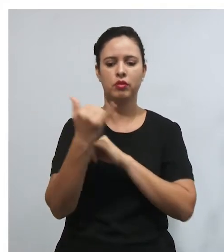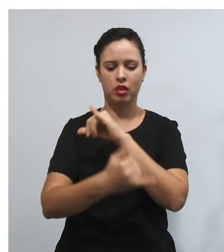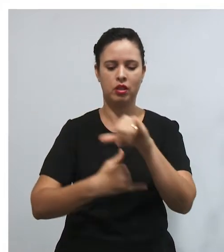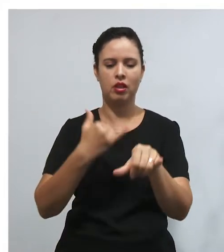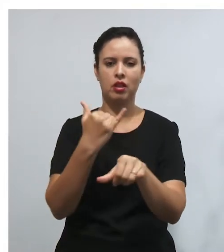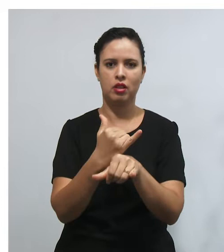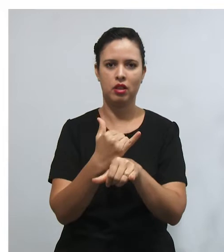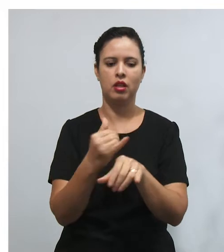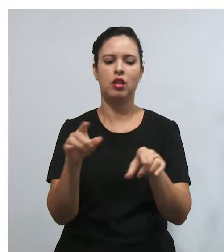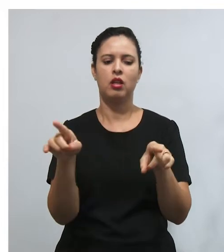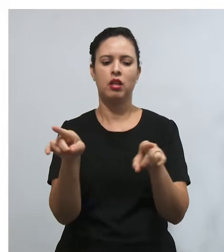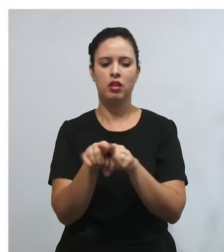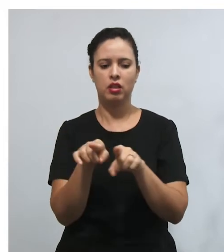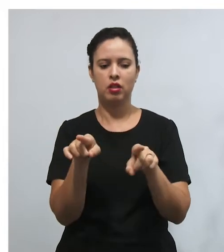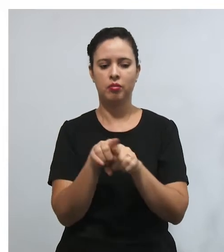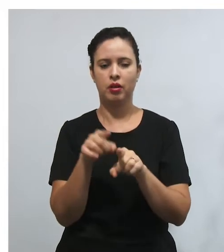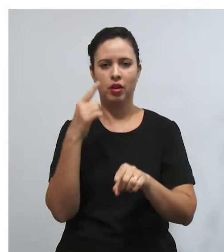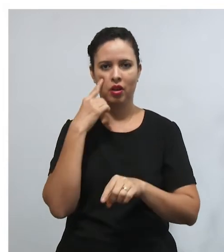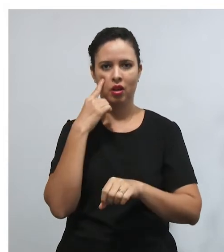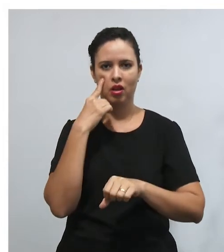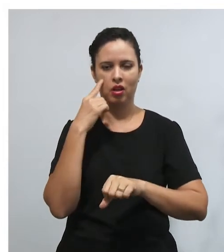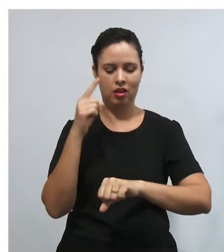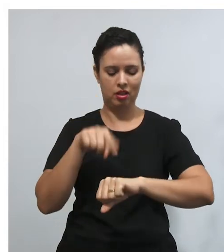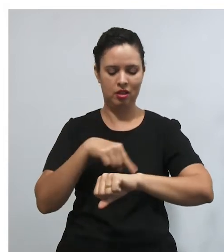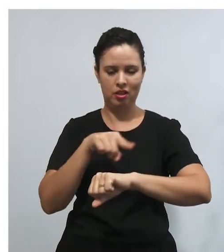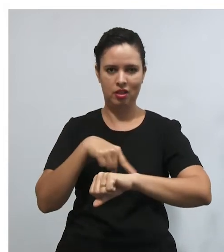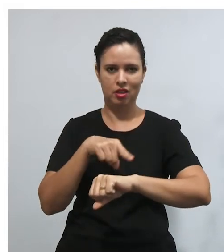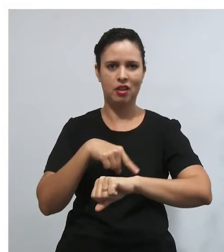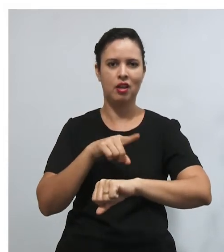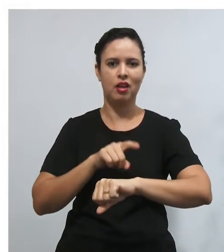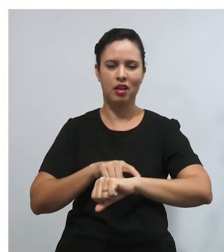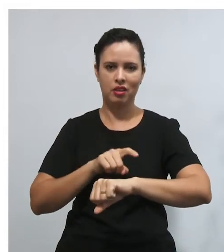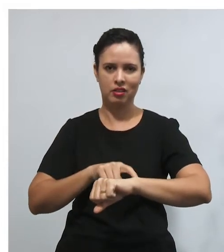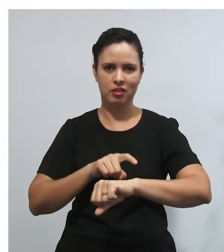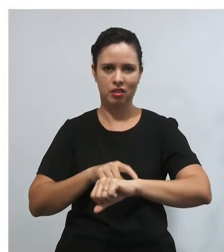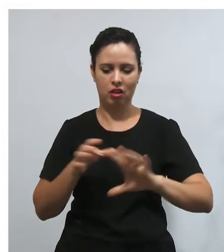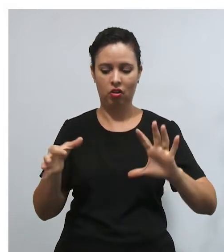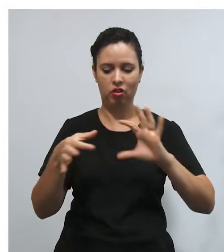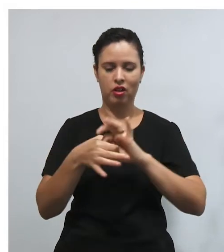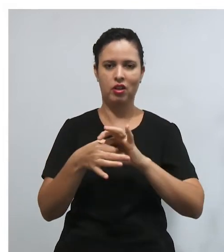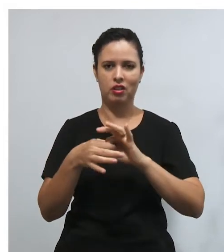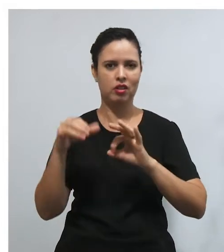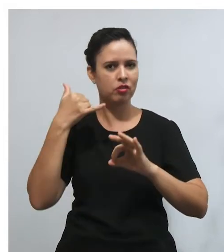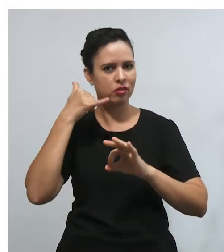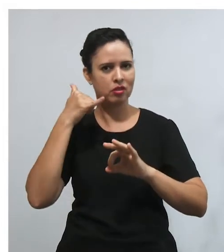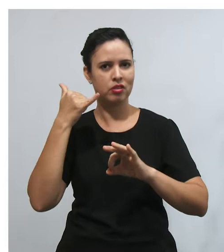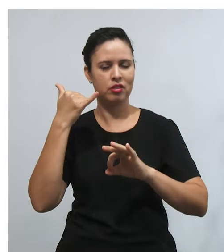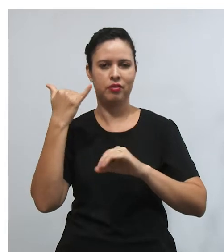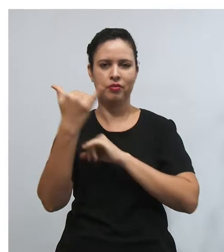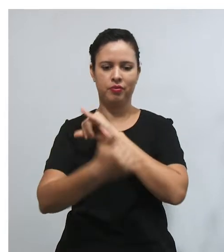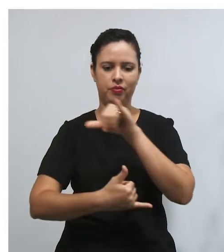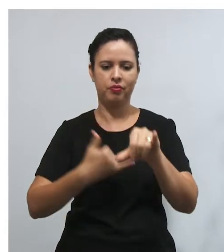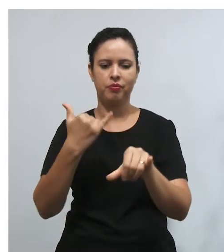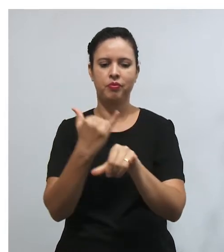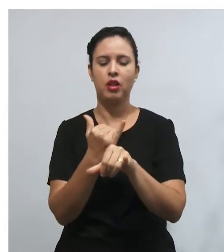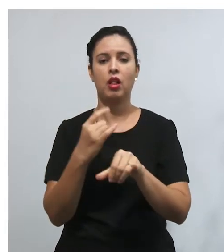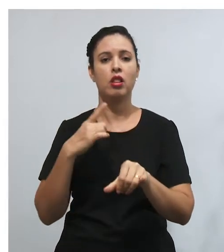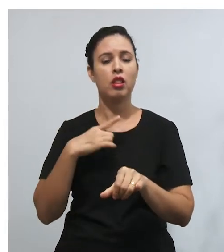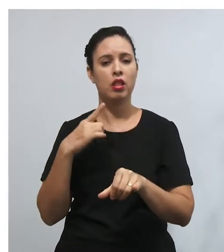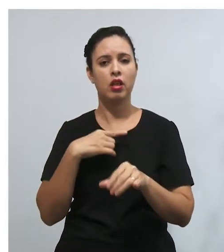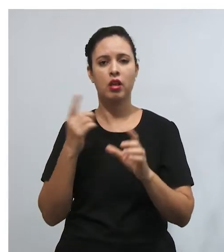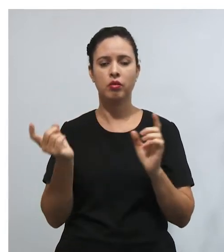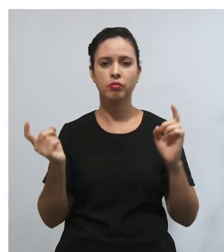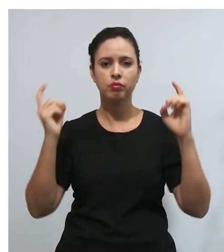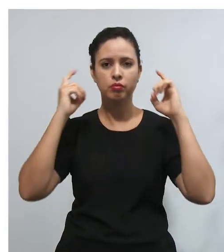Um smartwatch, também conecta, quando ele é conectado com o seu celular, ele envia e recebe dados. Aqui, ó, nós temos um fone